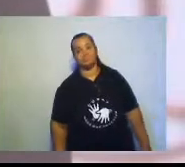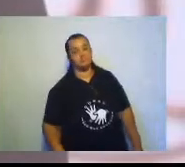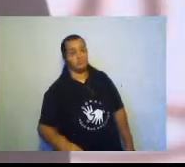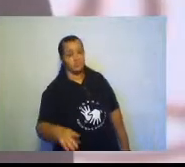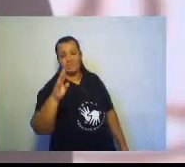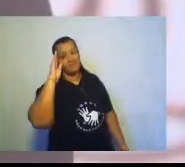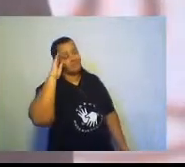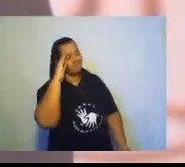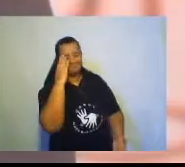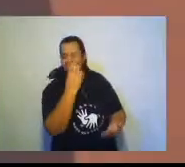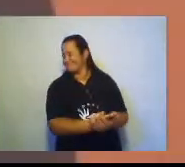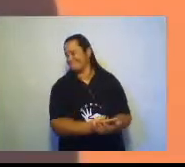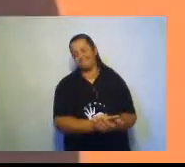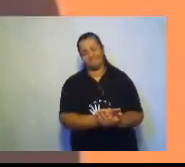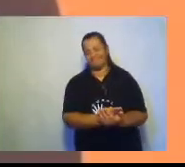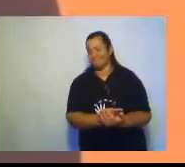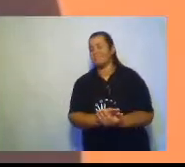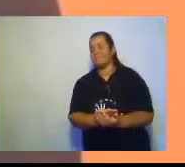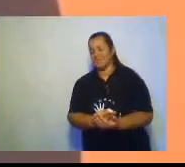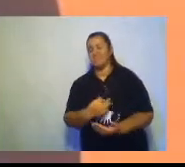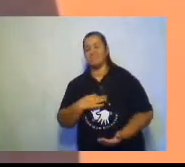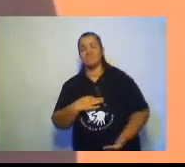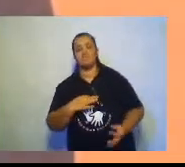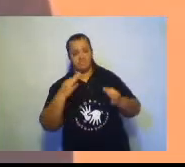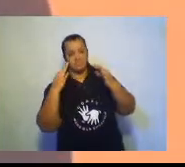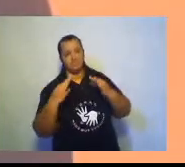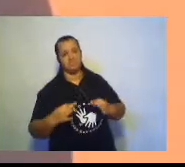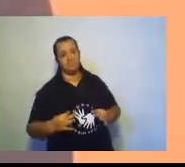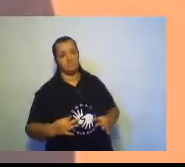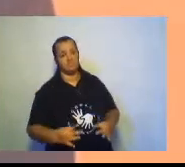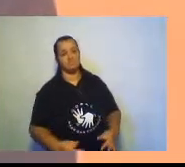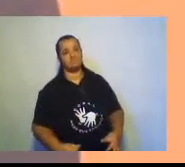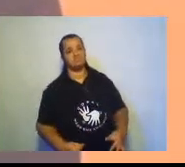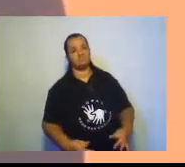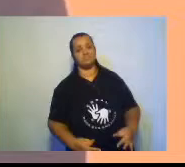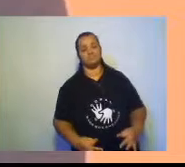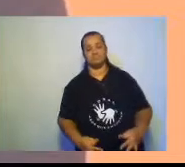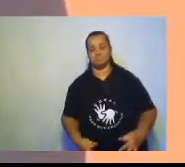Você não acredita, mas eu fui